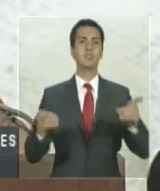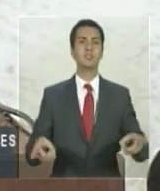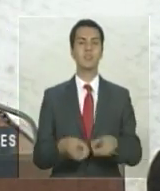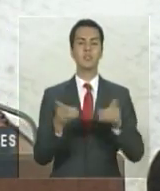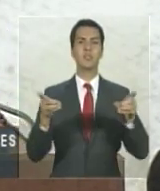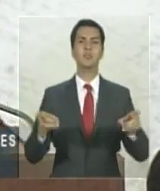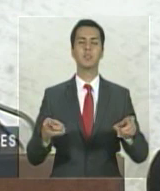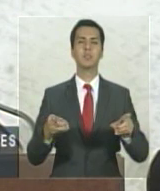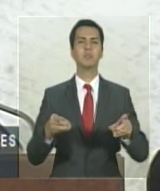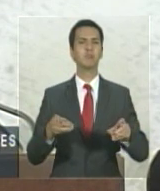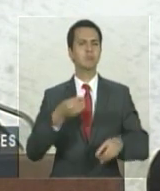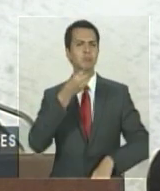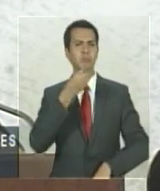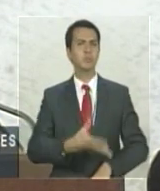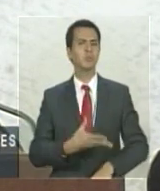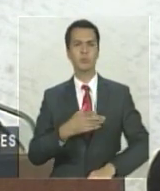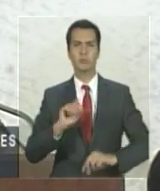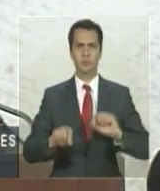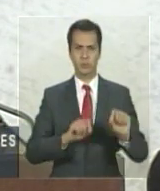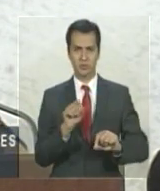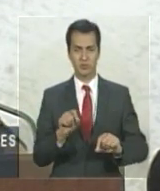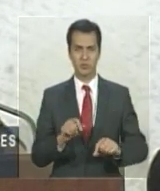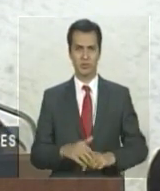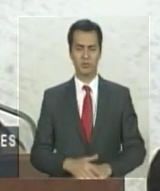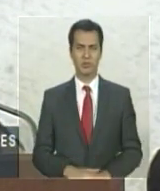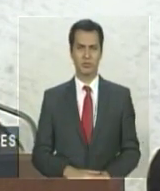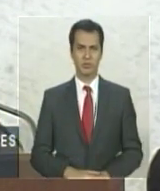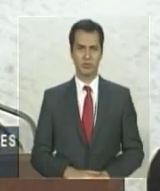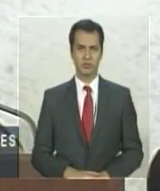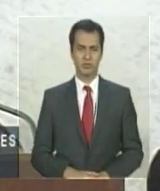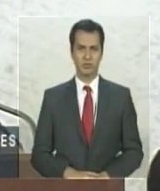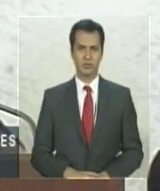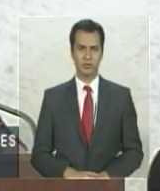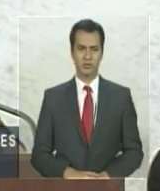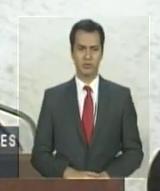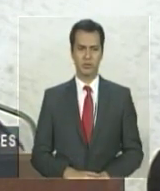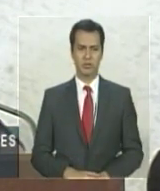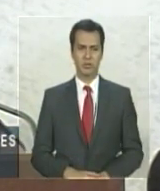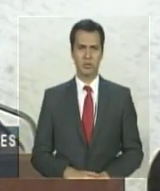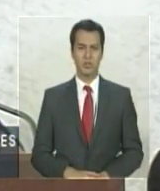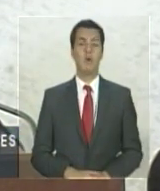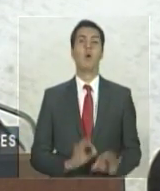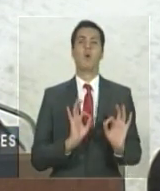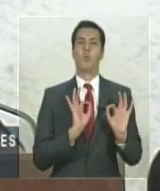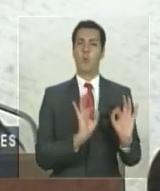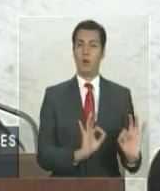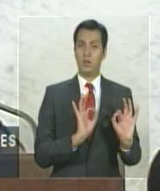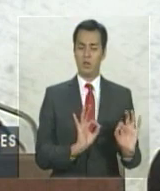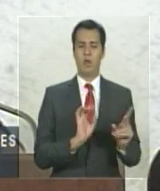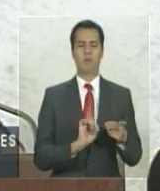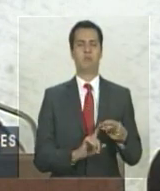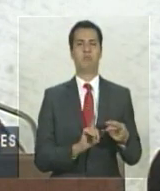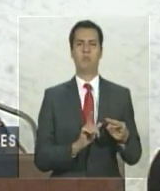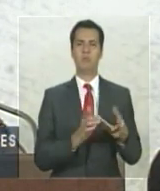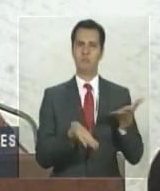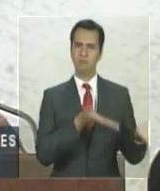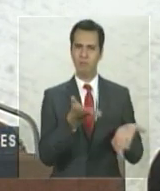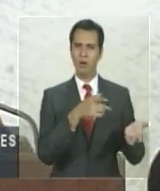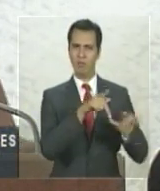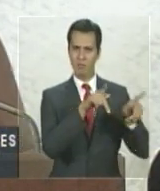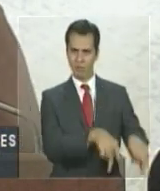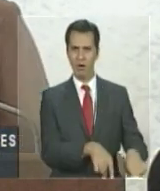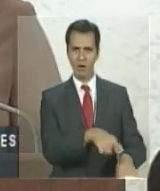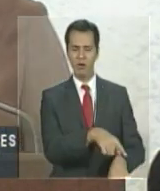que o atendimento e a melhoria da qualidade de vida da população